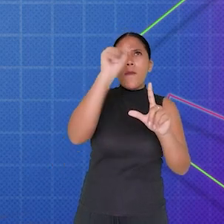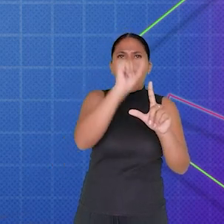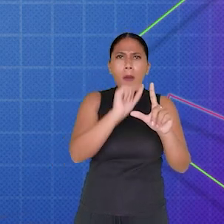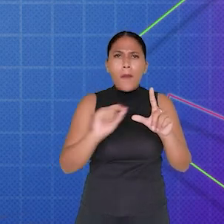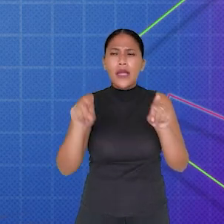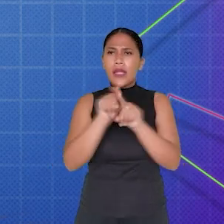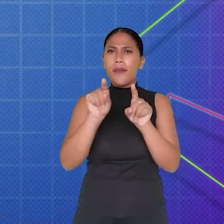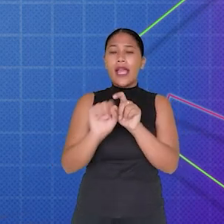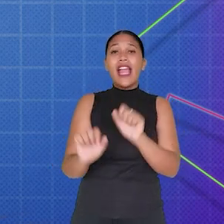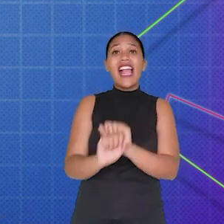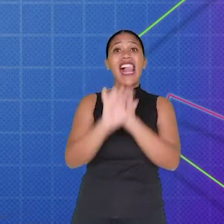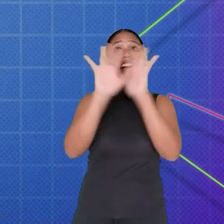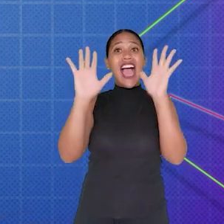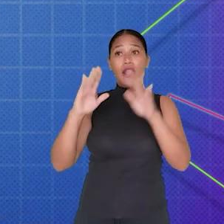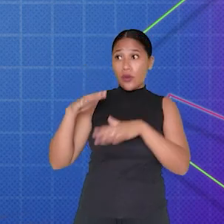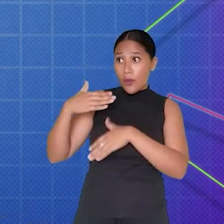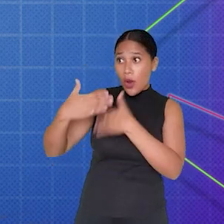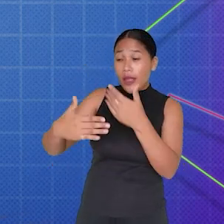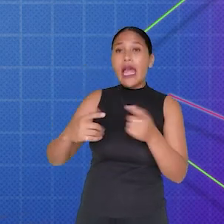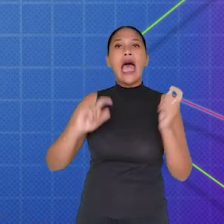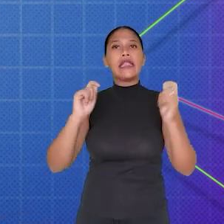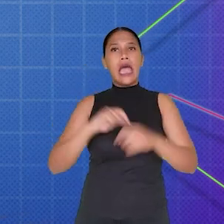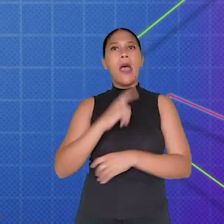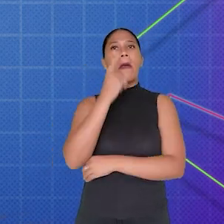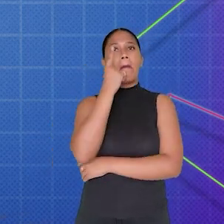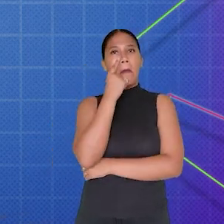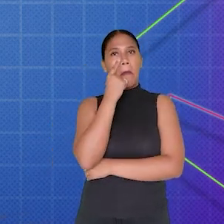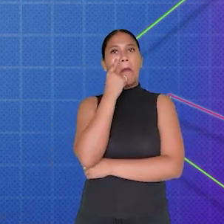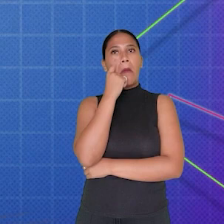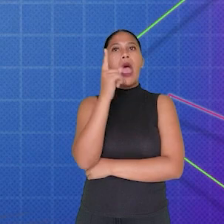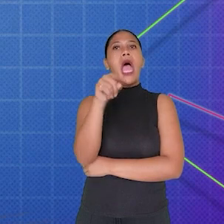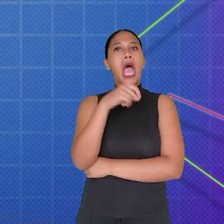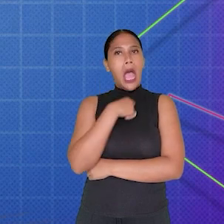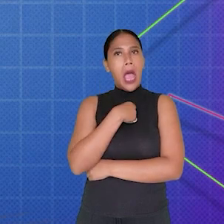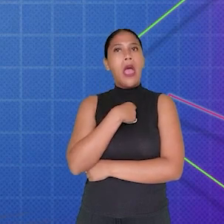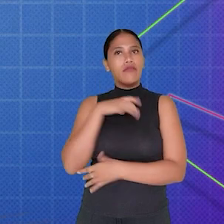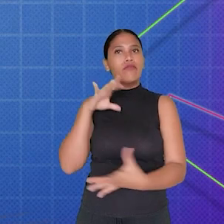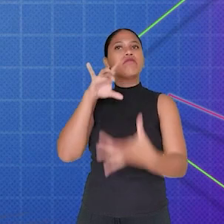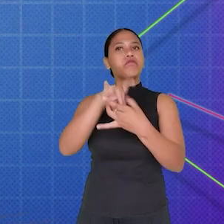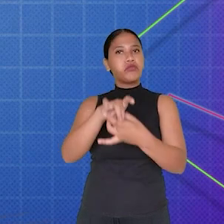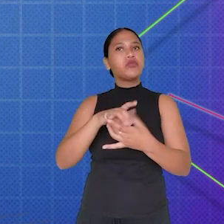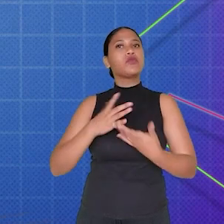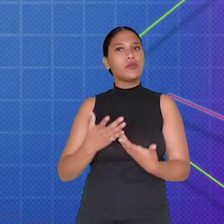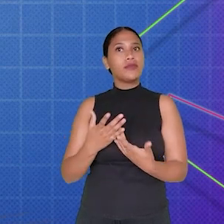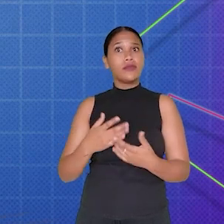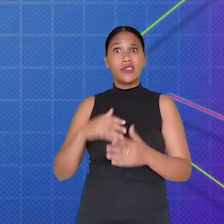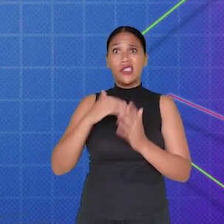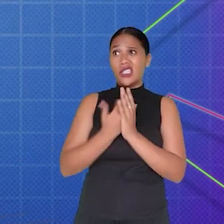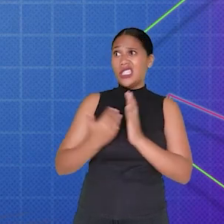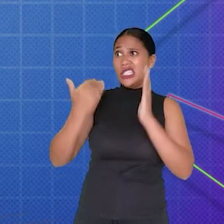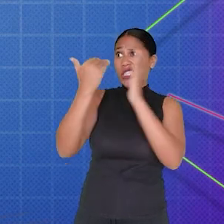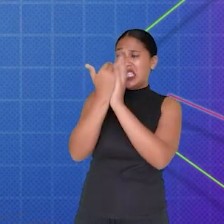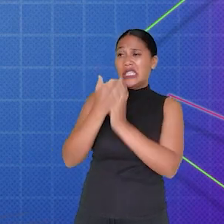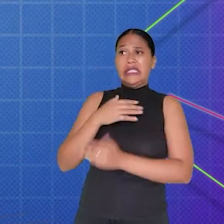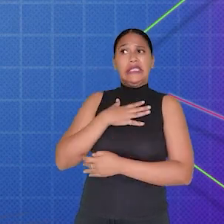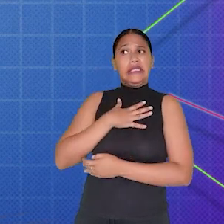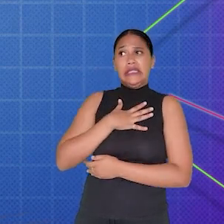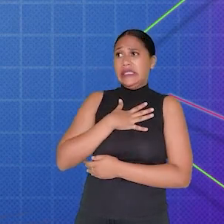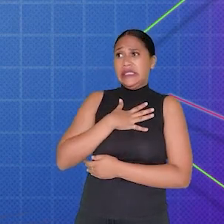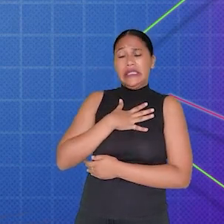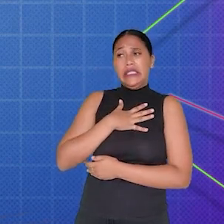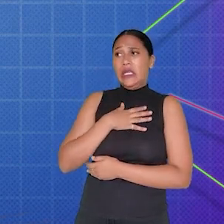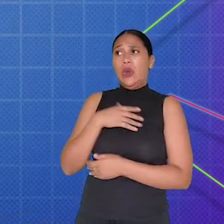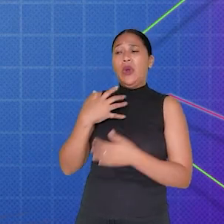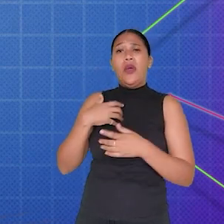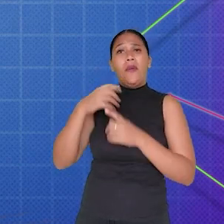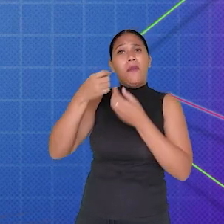bem projetada e indicadores claros de progresso podem ajudar o jogador a se sentir mais envolvido com o jogo, enquanto uma sobrecarga de